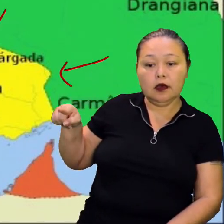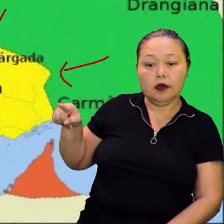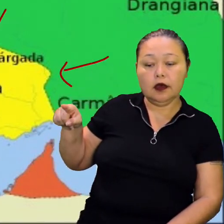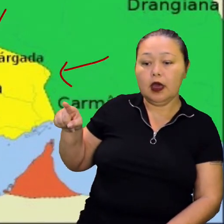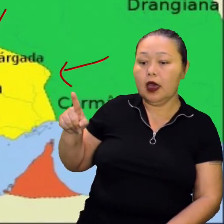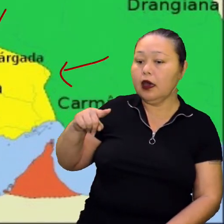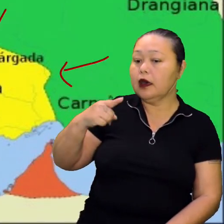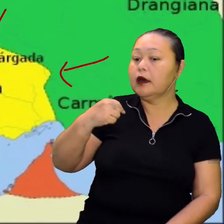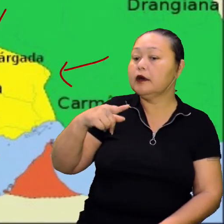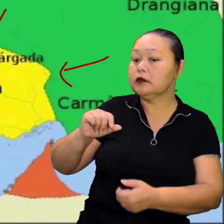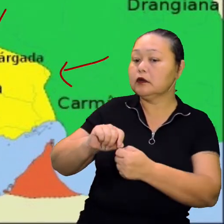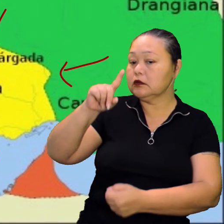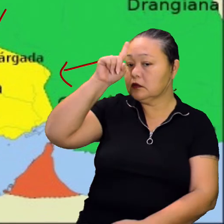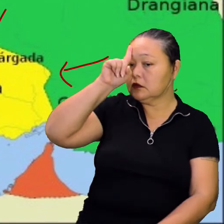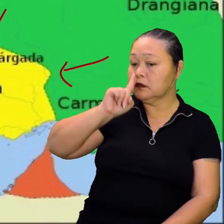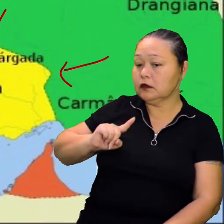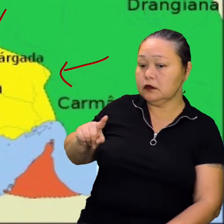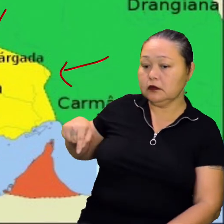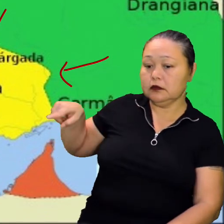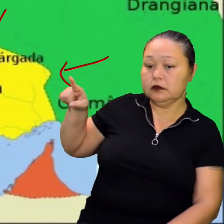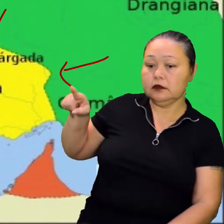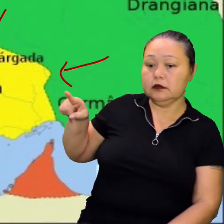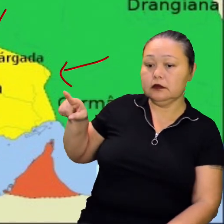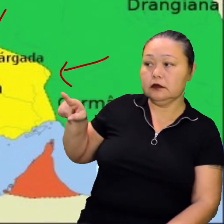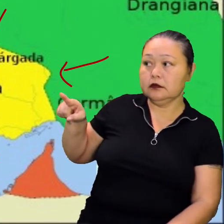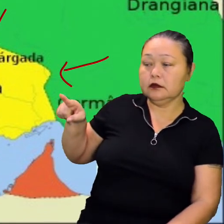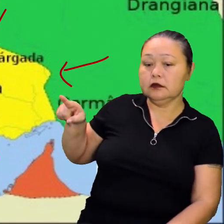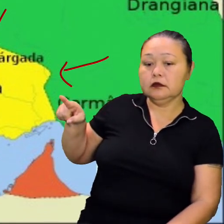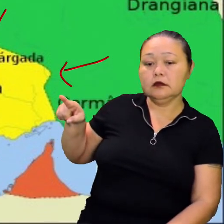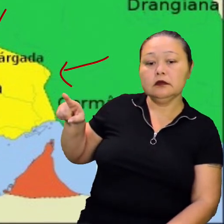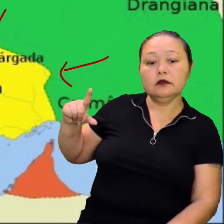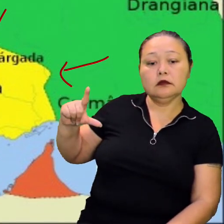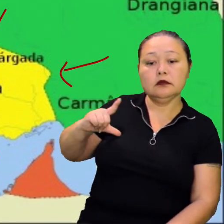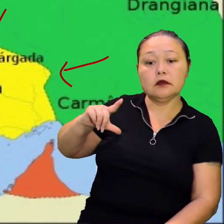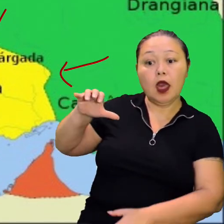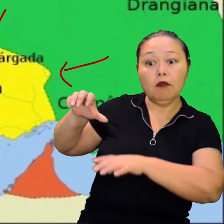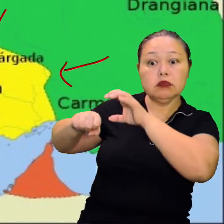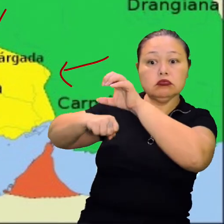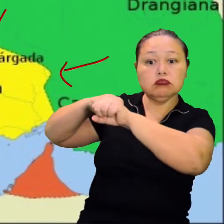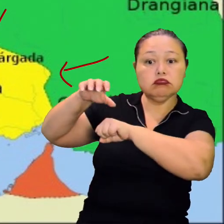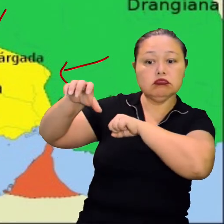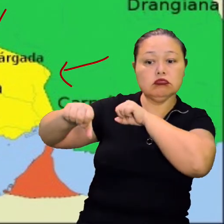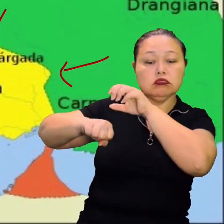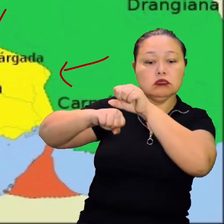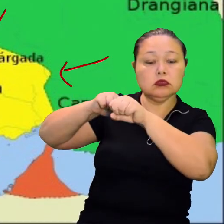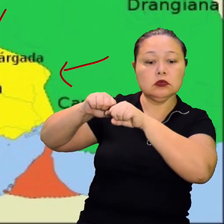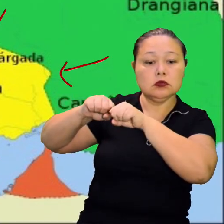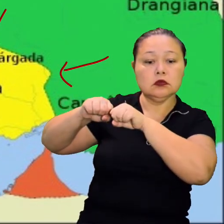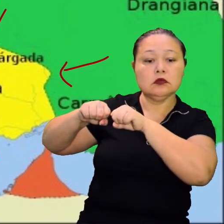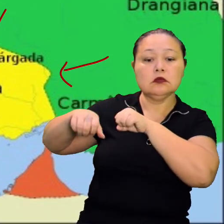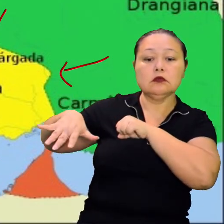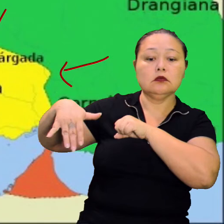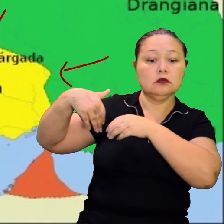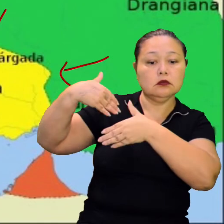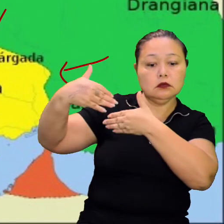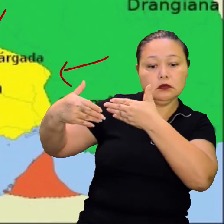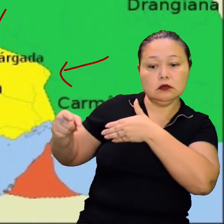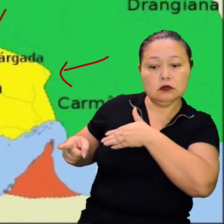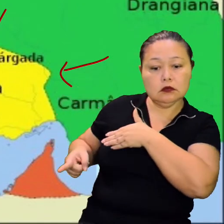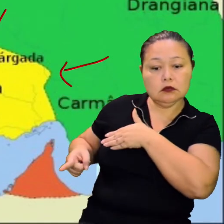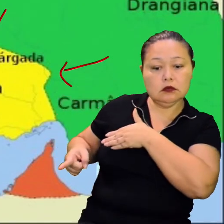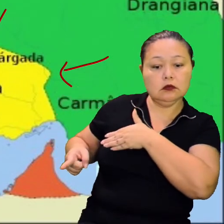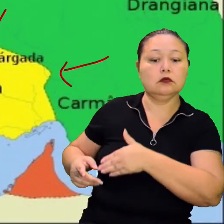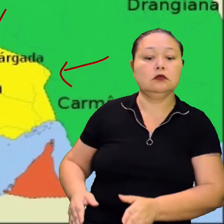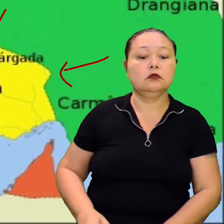certinho? Que fica no Golfo Pérsico. E aí o domínio aconteceu nesses períodos.